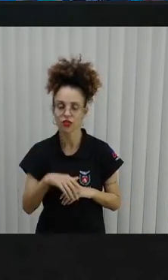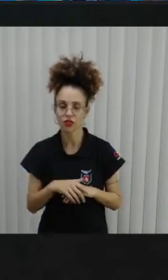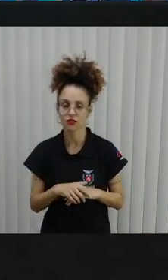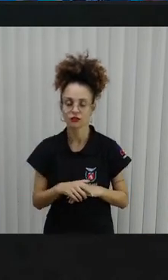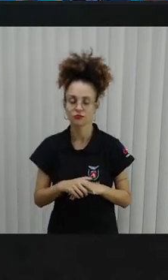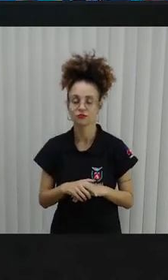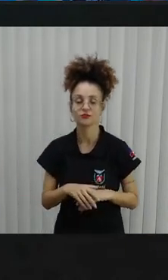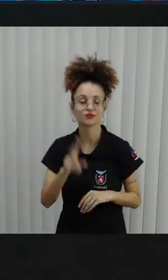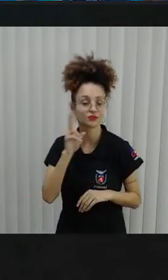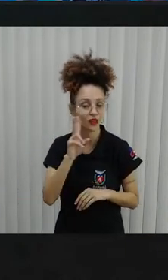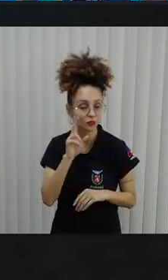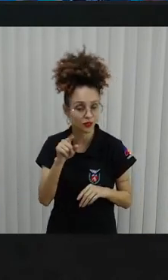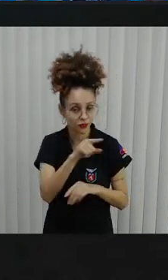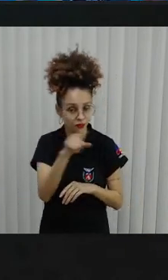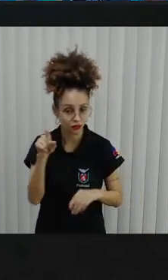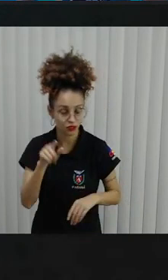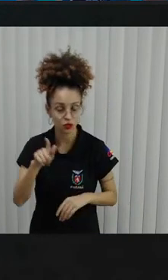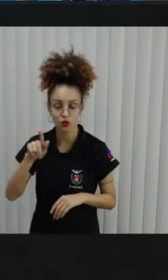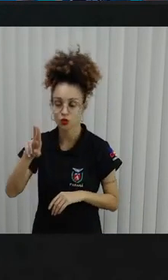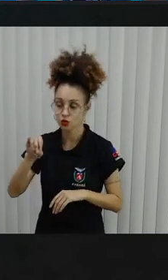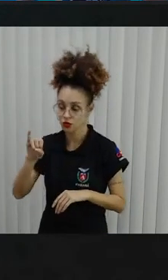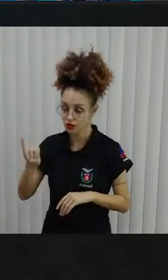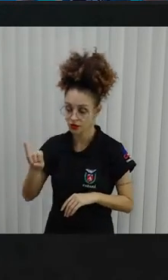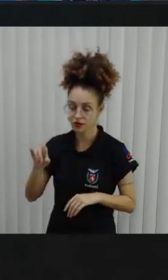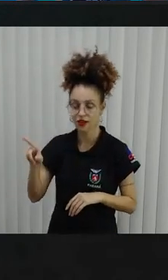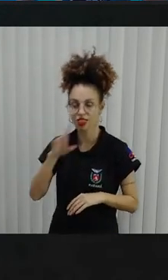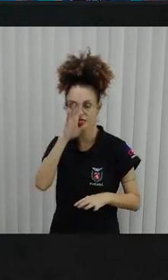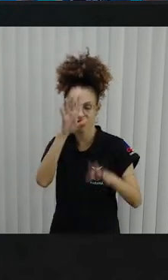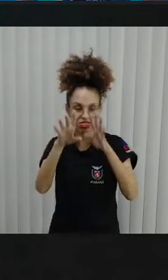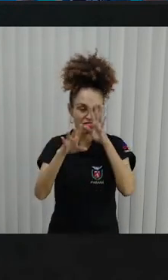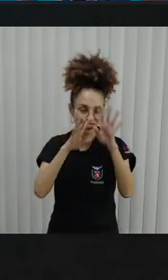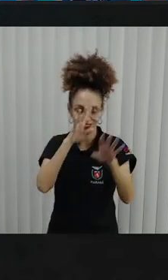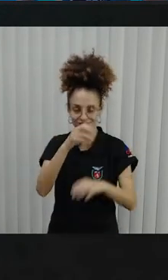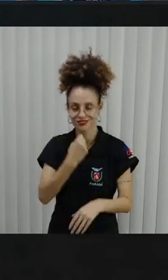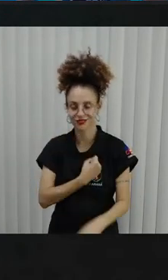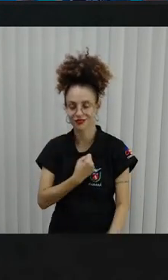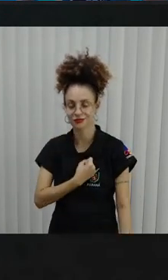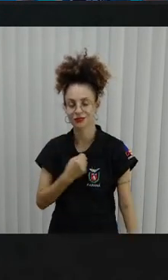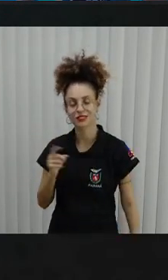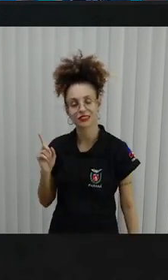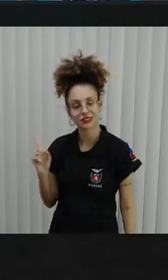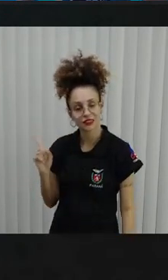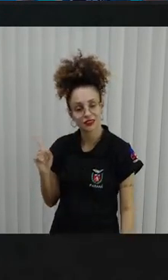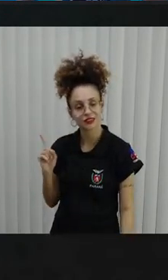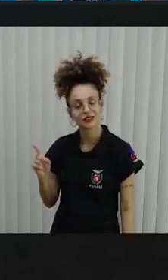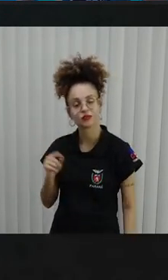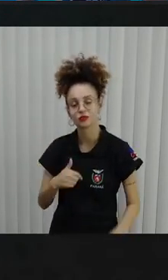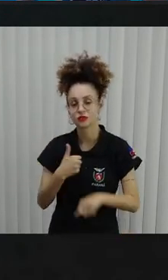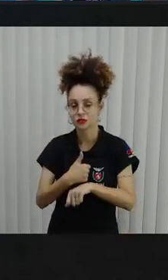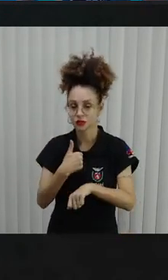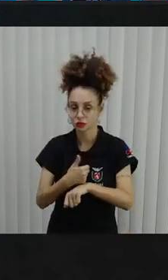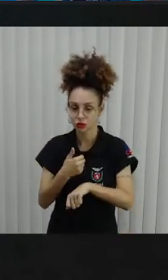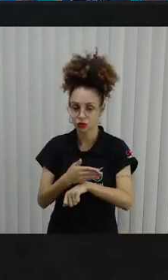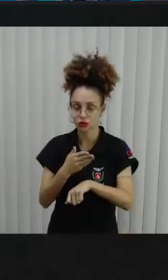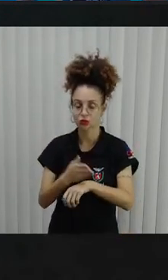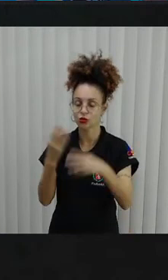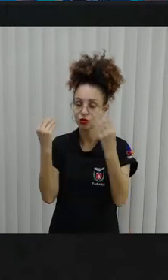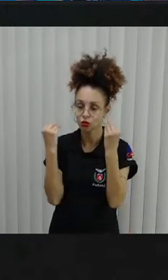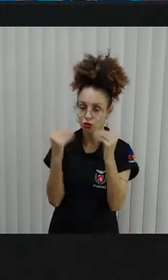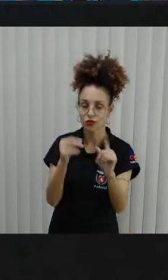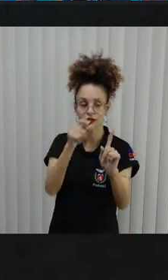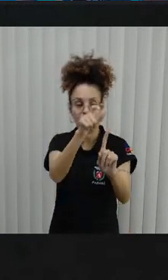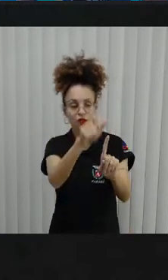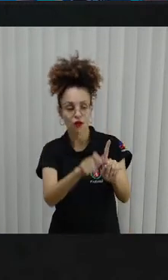assim, só para lembrar, gente, o Gui, ele, ao invés de ele ficar chutando valores, se vocês forem ver, Ele tá o tempo todo colocando um ator,